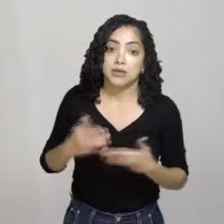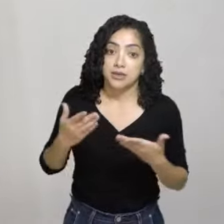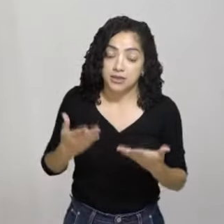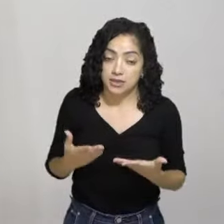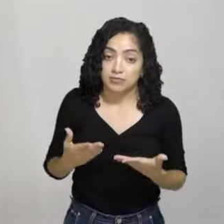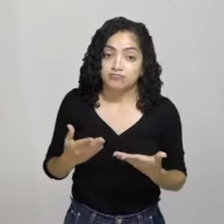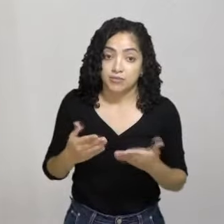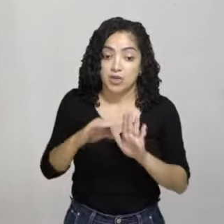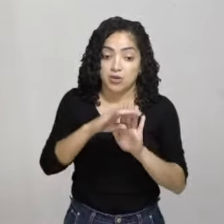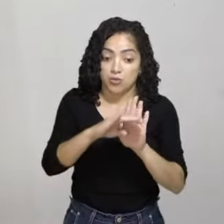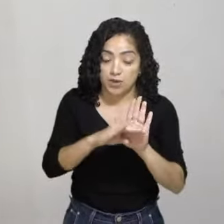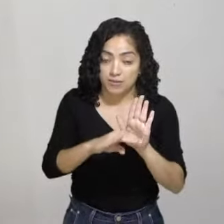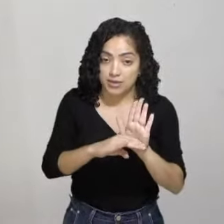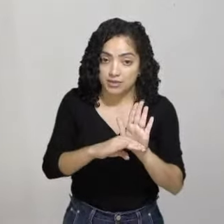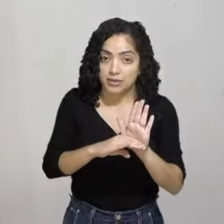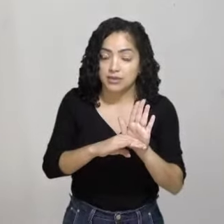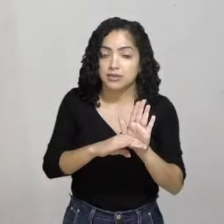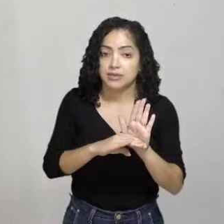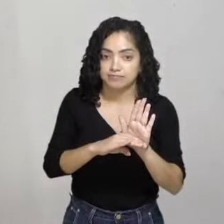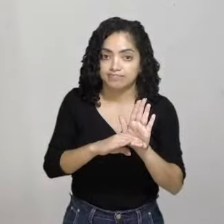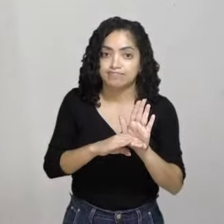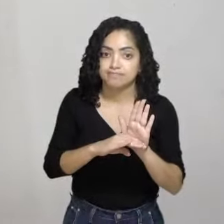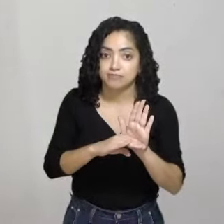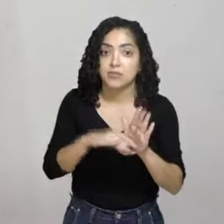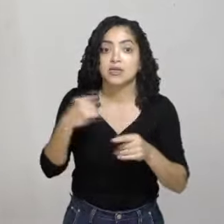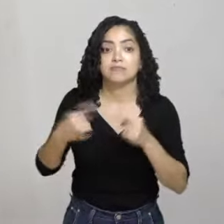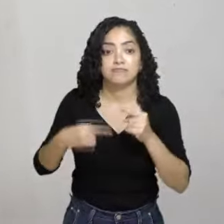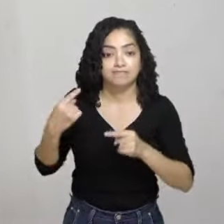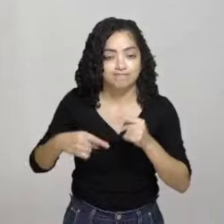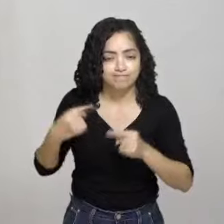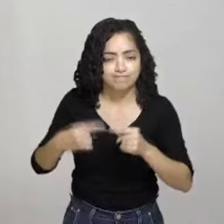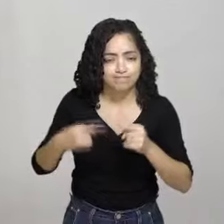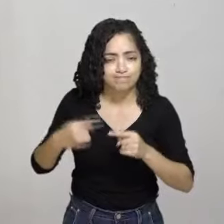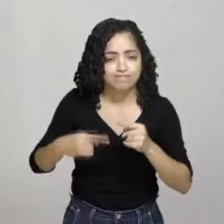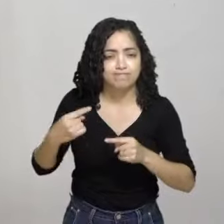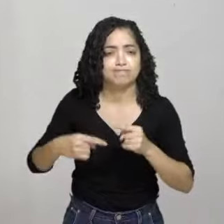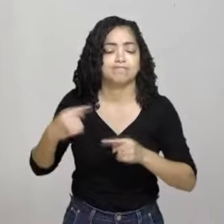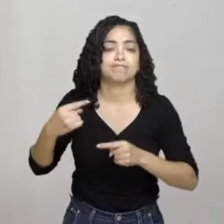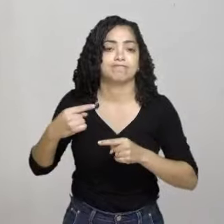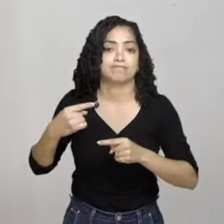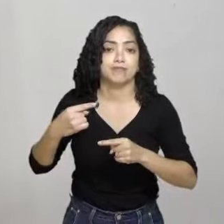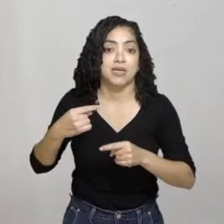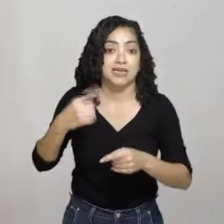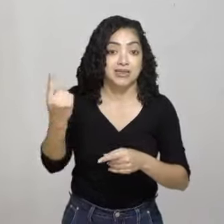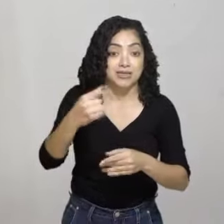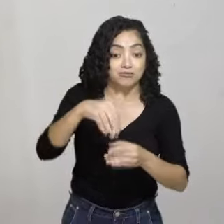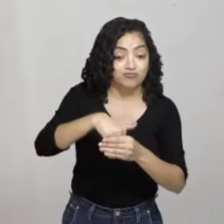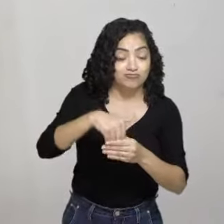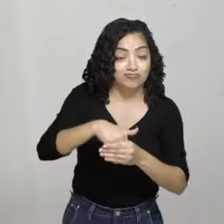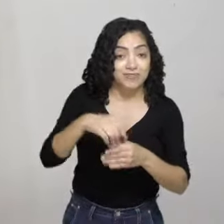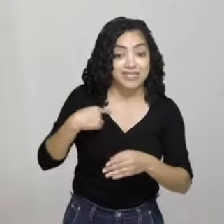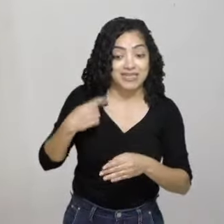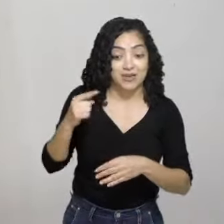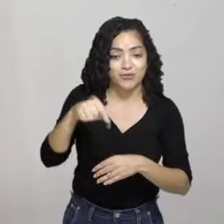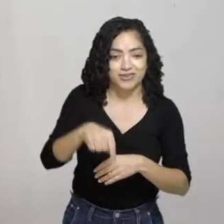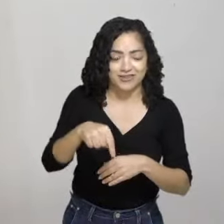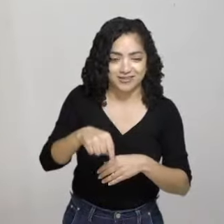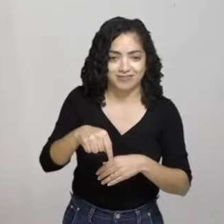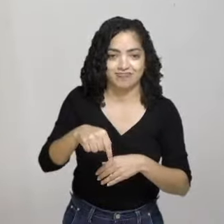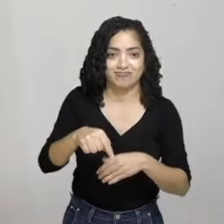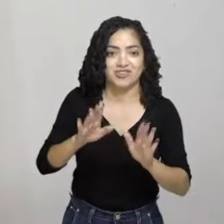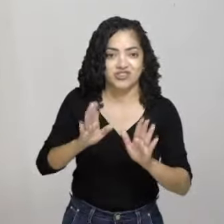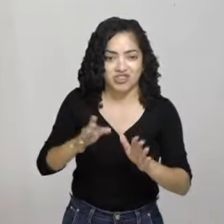uma matéria que vem sendo debatida e discutida desde o primeiro dia do mandato que eu estou aqui. Desde o primeiro dia de